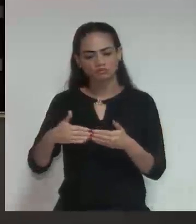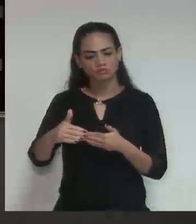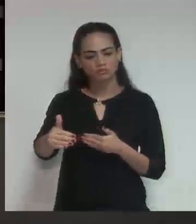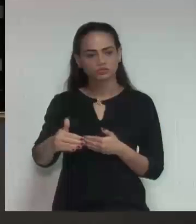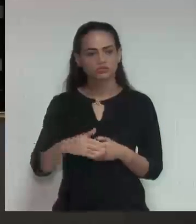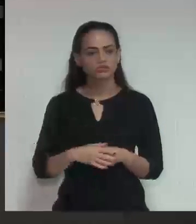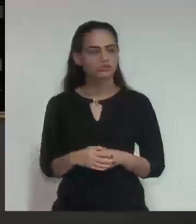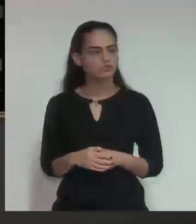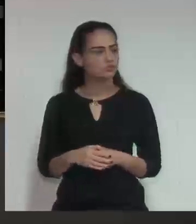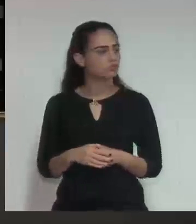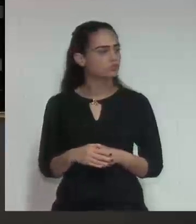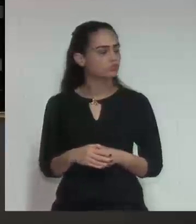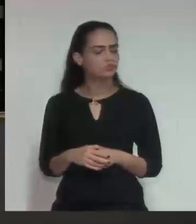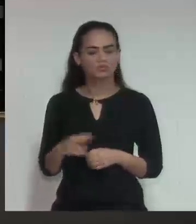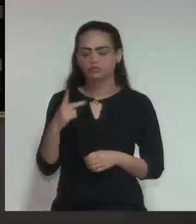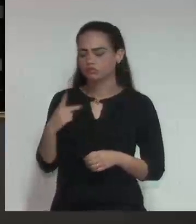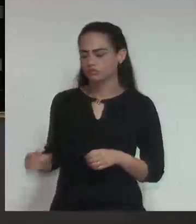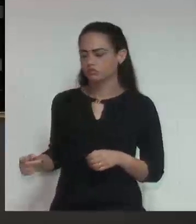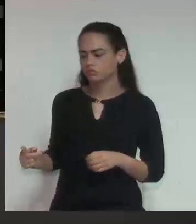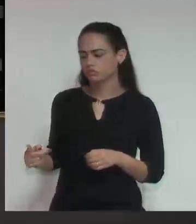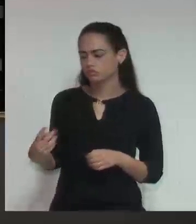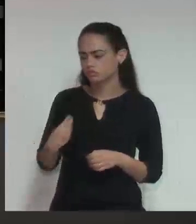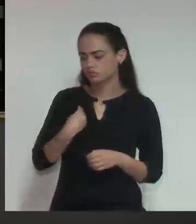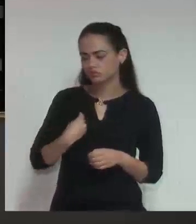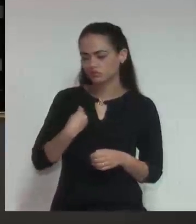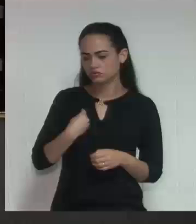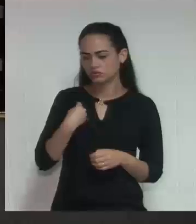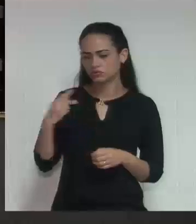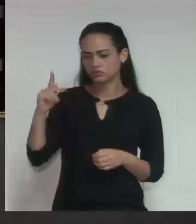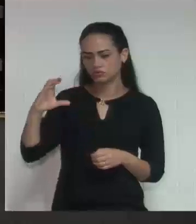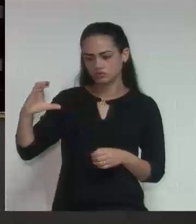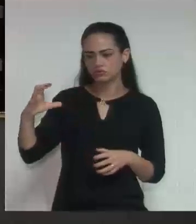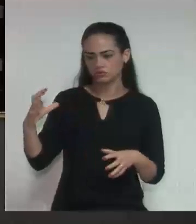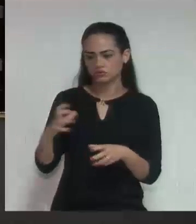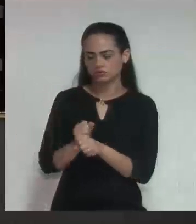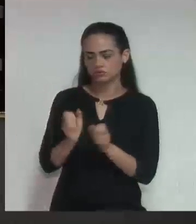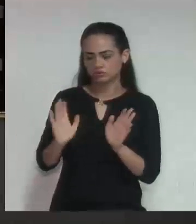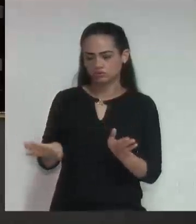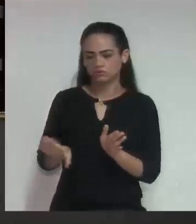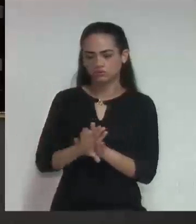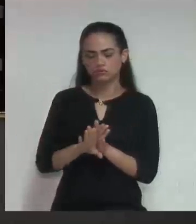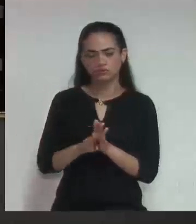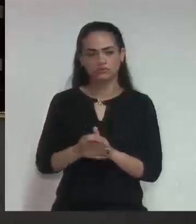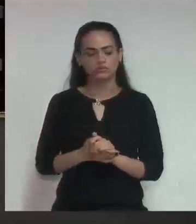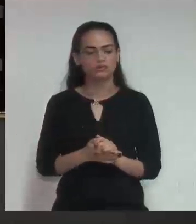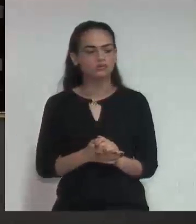Questão de ordem, senhor presidente. Constar, presidente, vereador Edson PC. Constado.